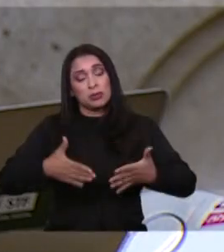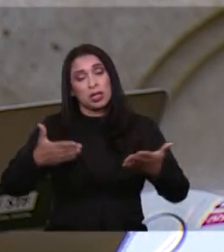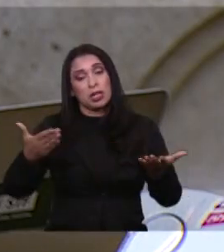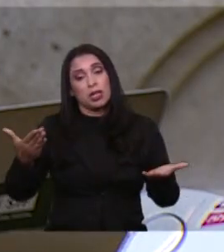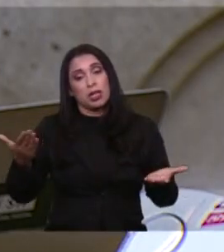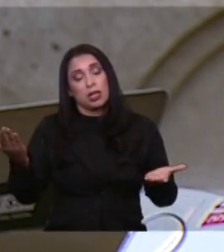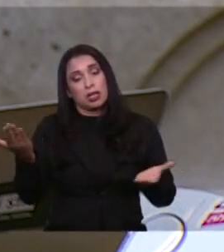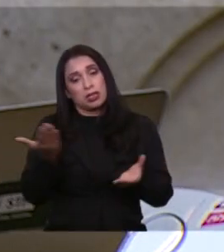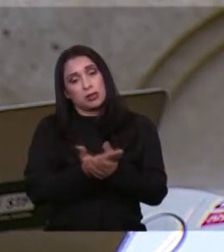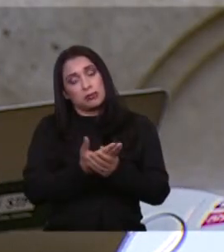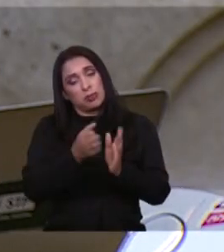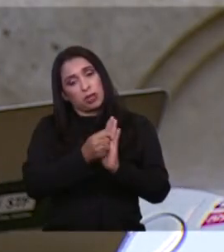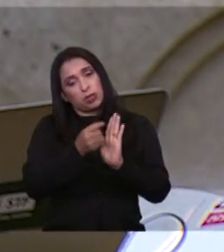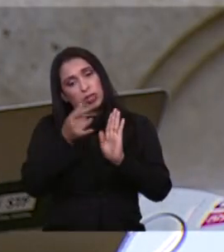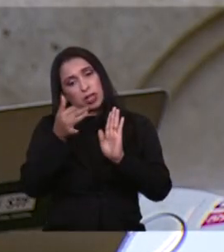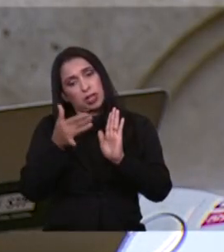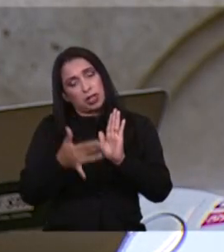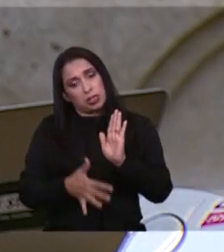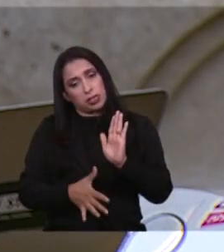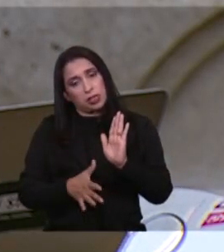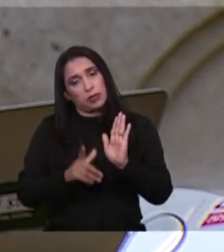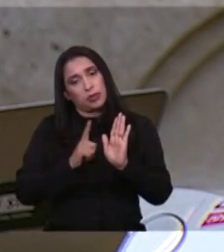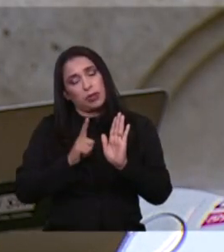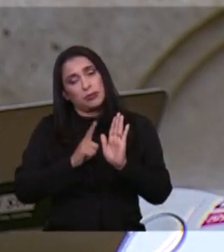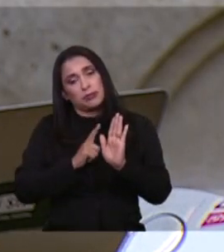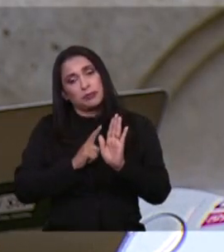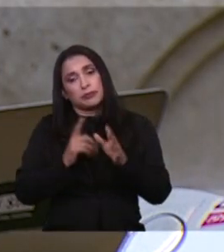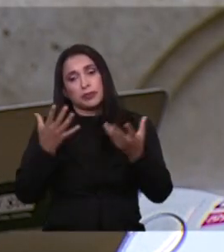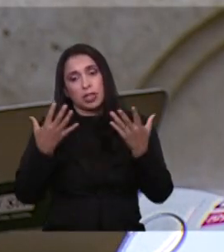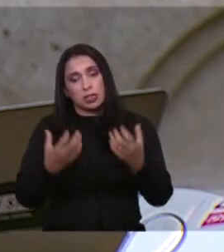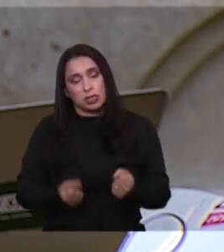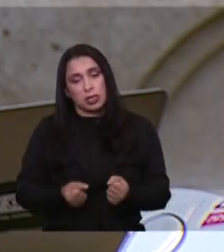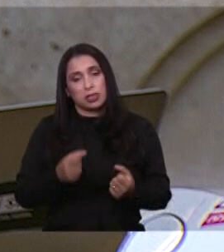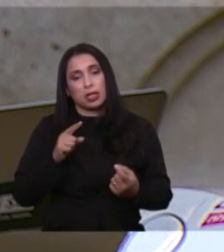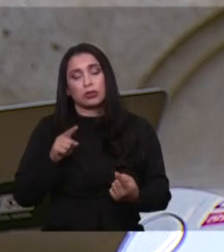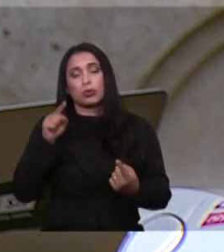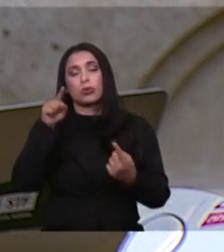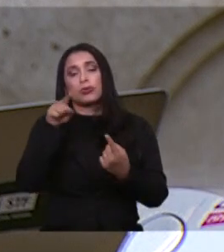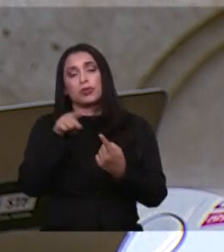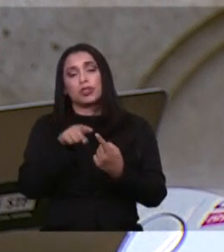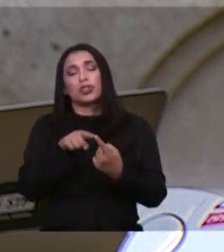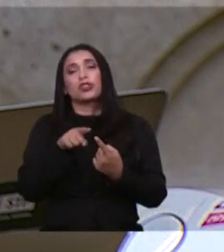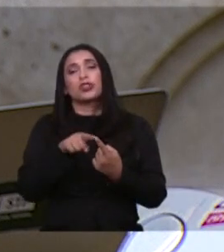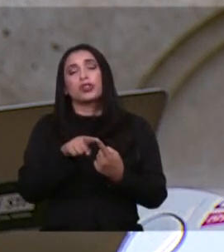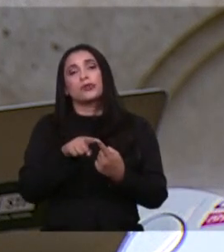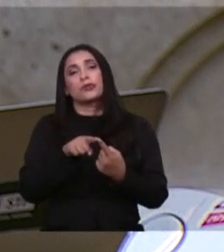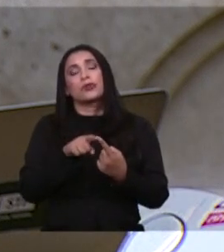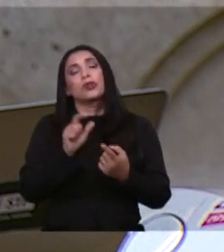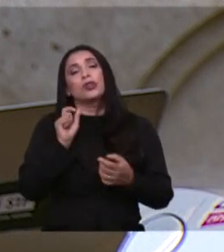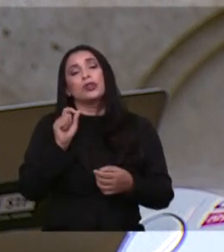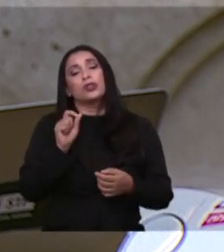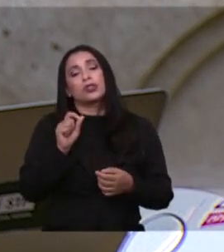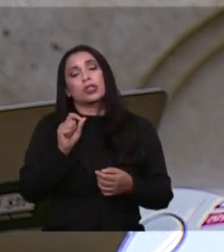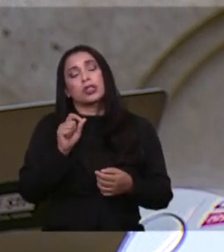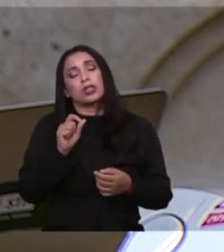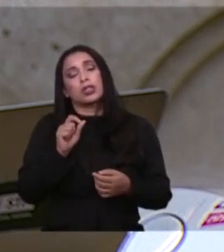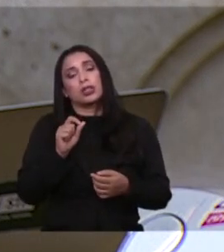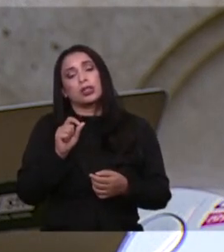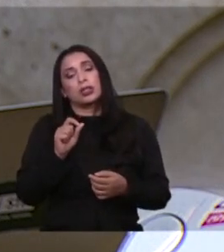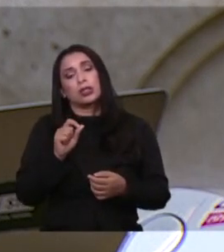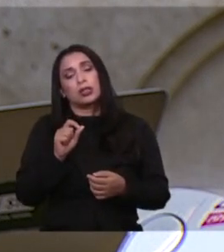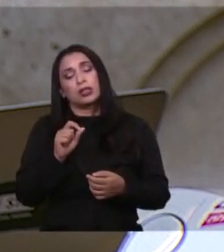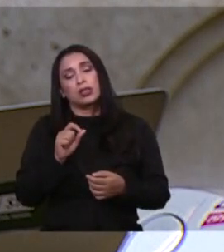anotar. Embargos de declaração acolhidos para fins... Para o fim de prestar o